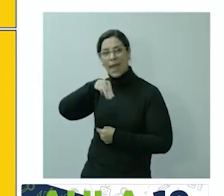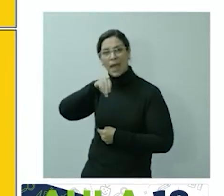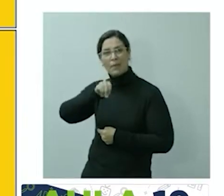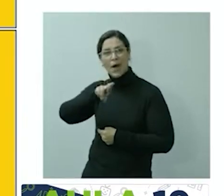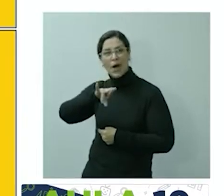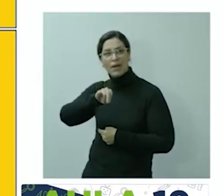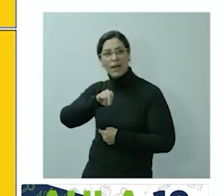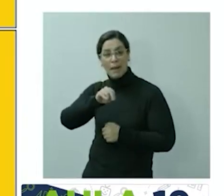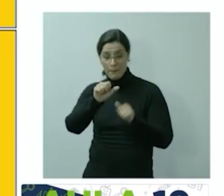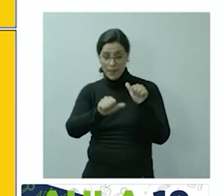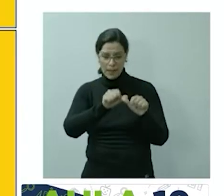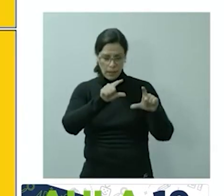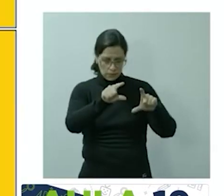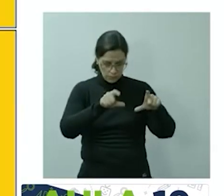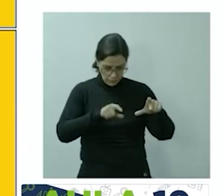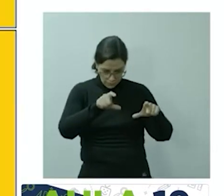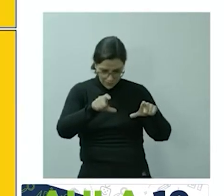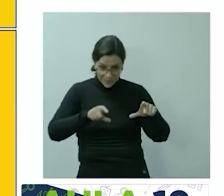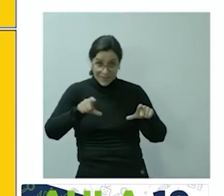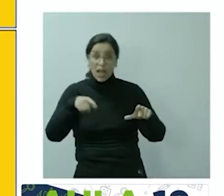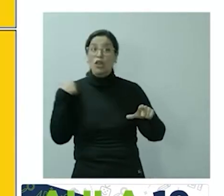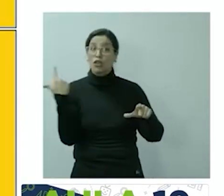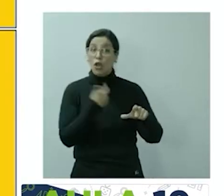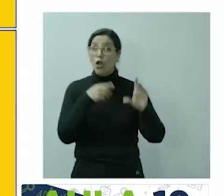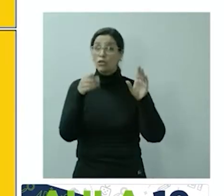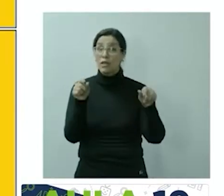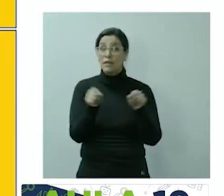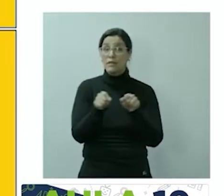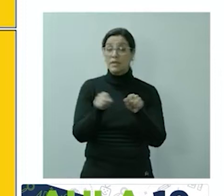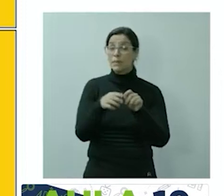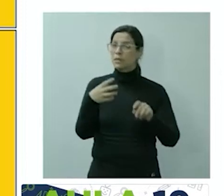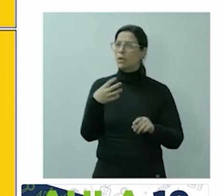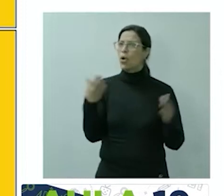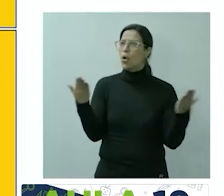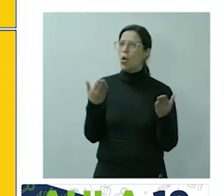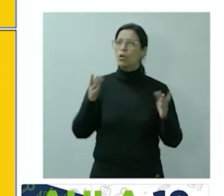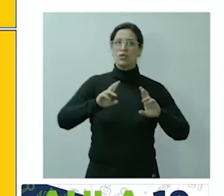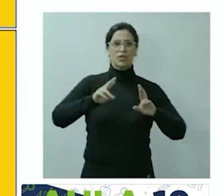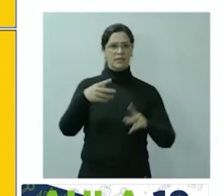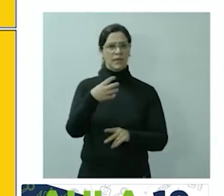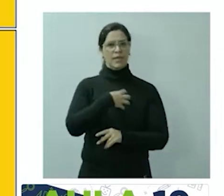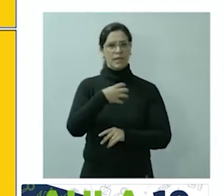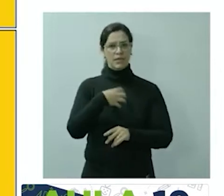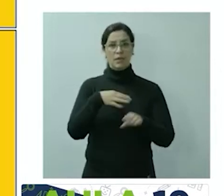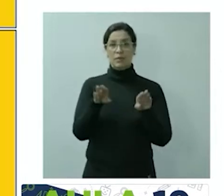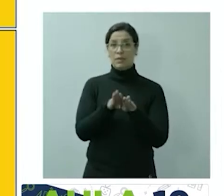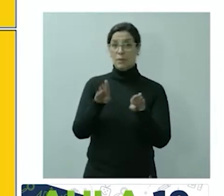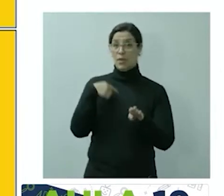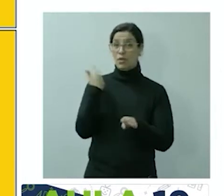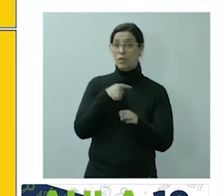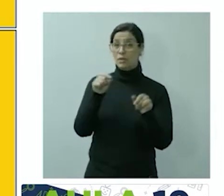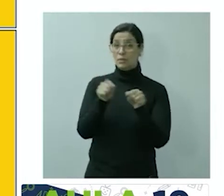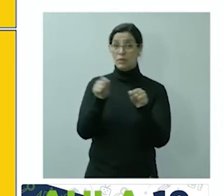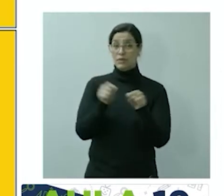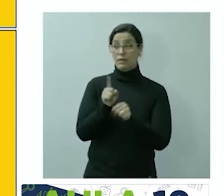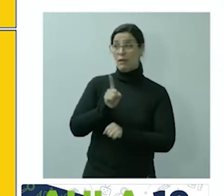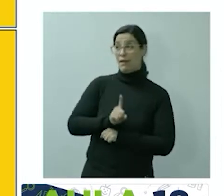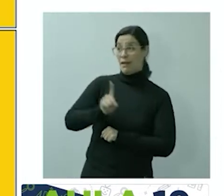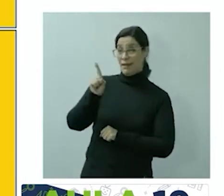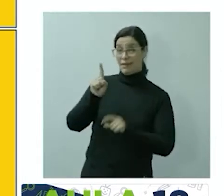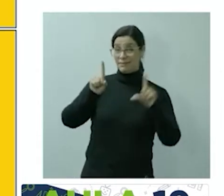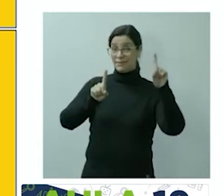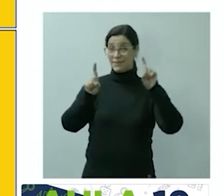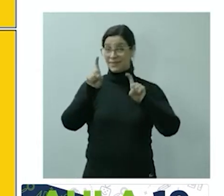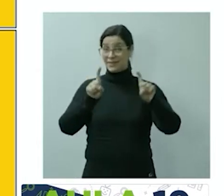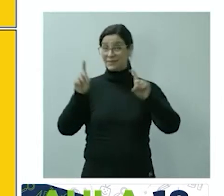conhecem esse jogo, nós já fizemos aqui, mas hoje nós vamos fazer de uma forma diferente, vamos fazer na tela.